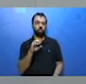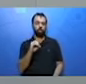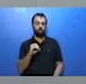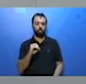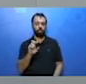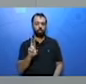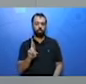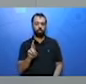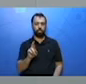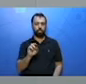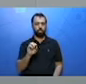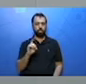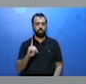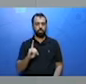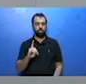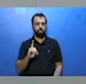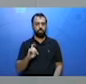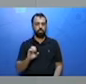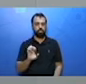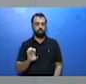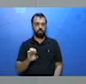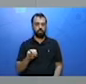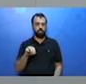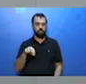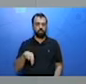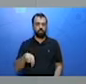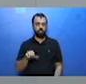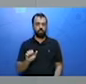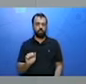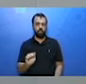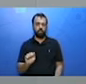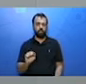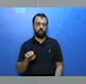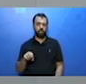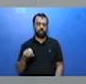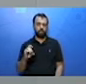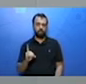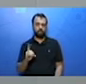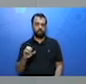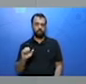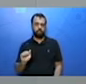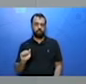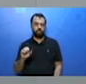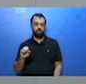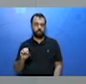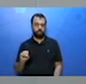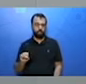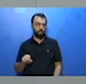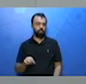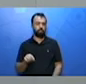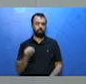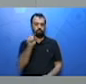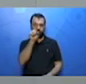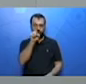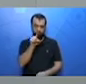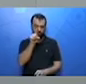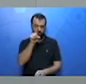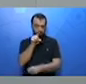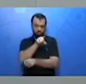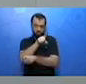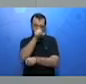O cruzamento entre esses dois eixos é a origem, é o ponto 0, 0, ou seja, ele é 0 no X e 0 no